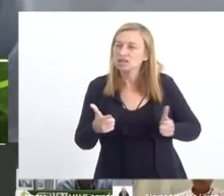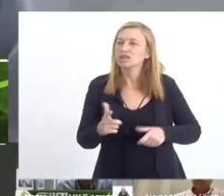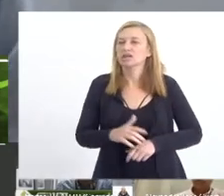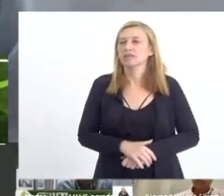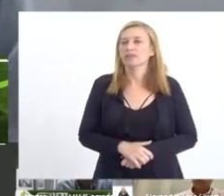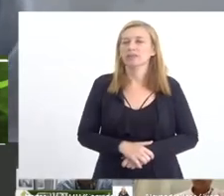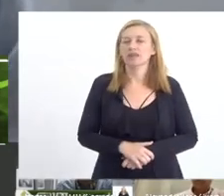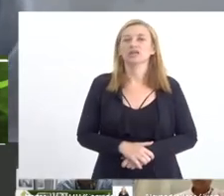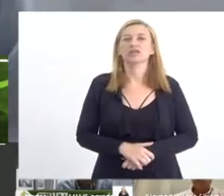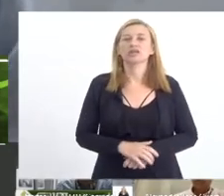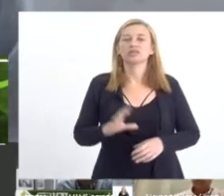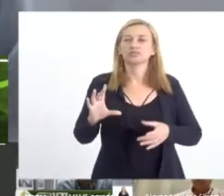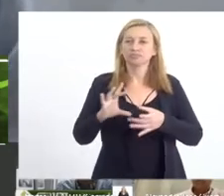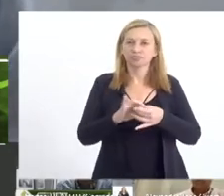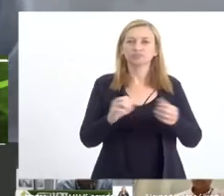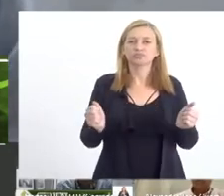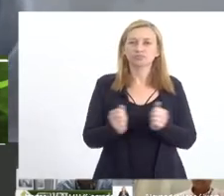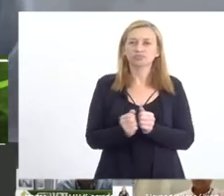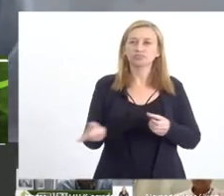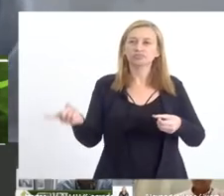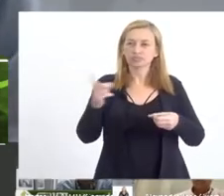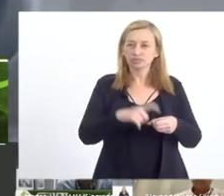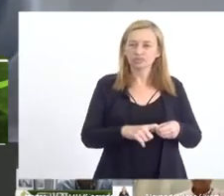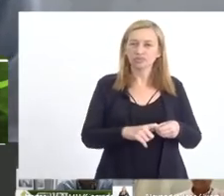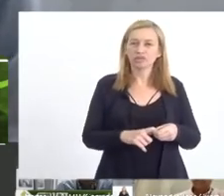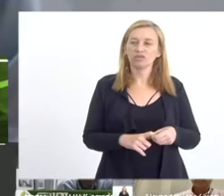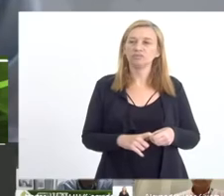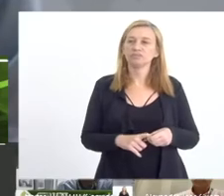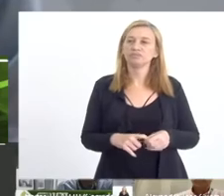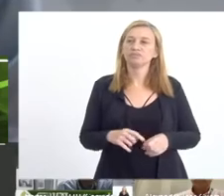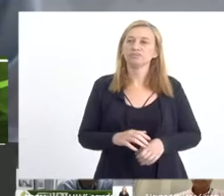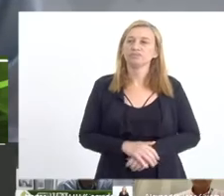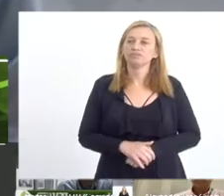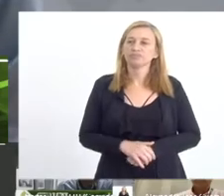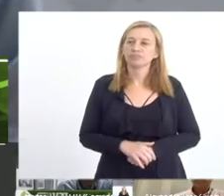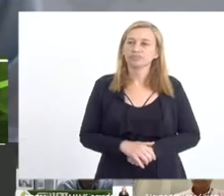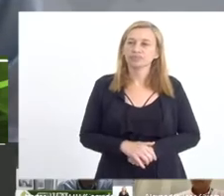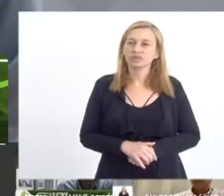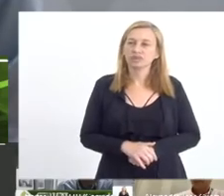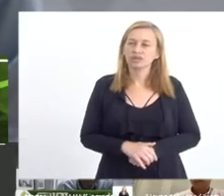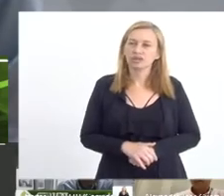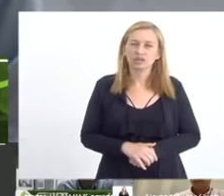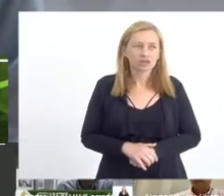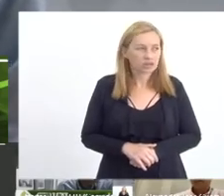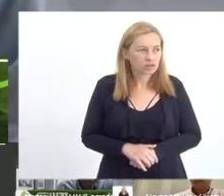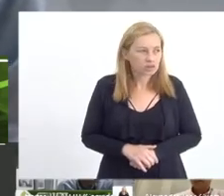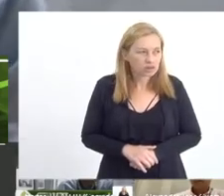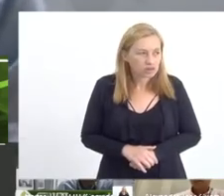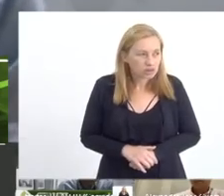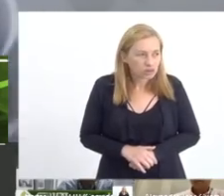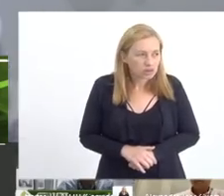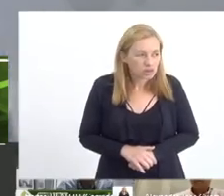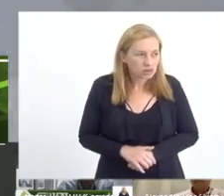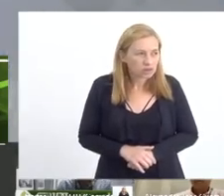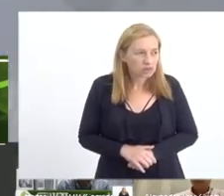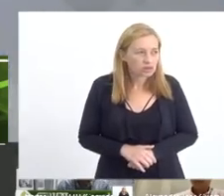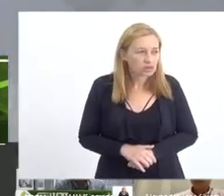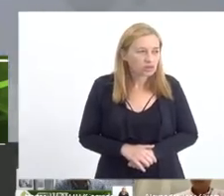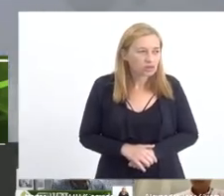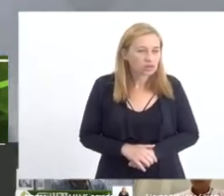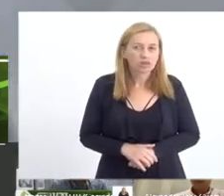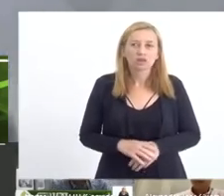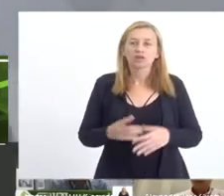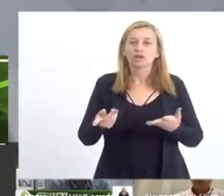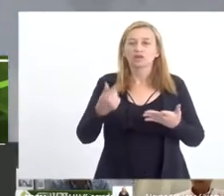essa conectividade junto com a volta do mercado corporativo. Em termos de forecast, né, o que a